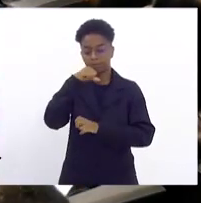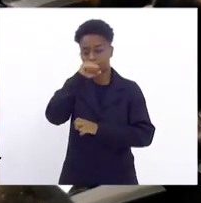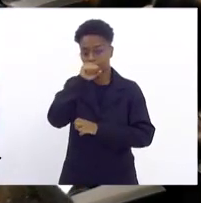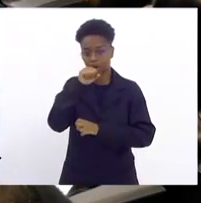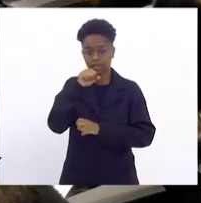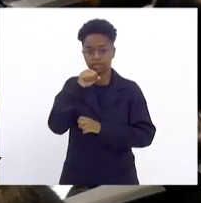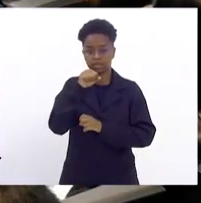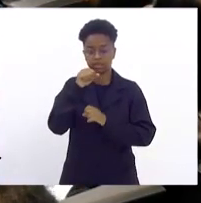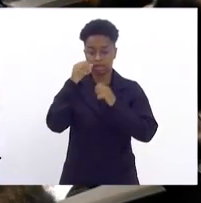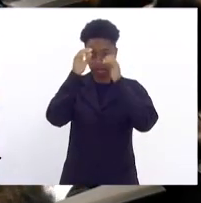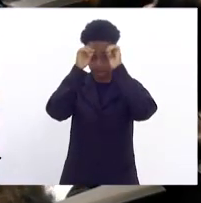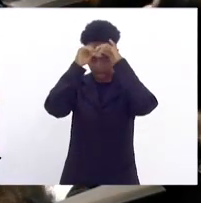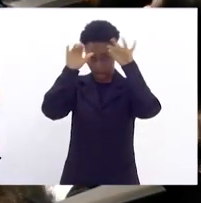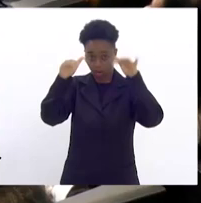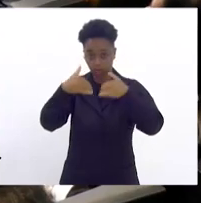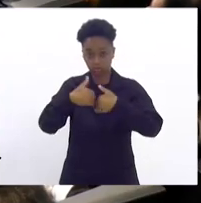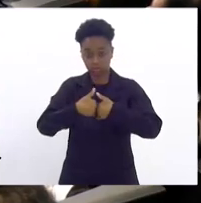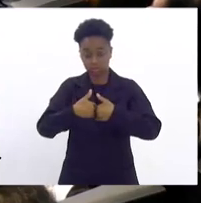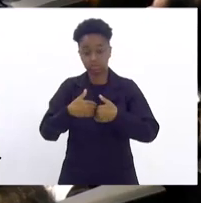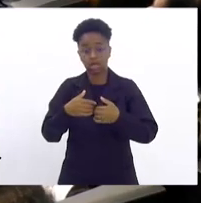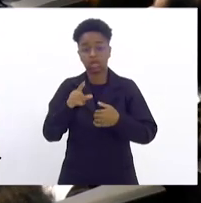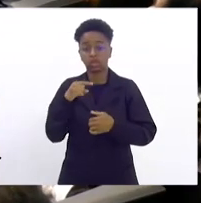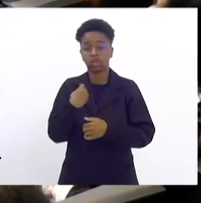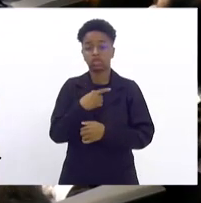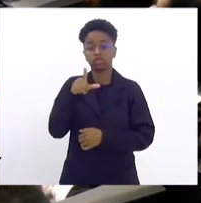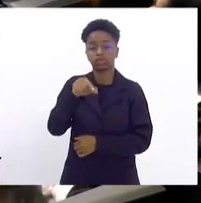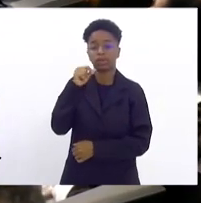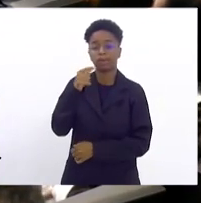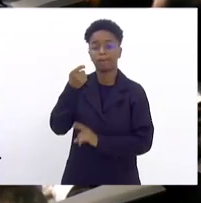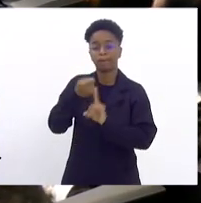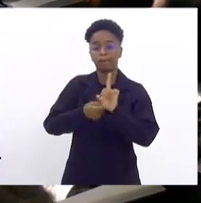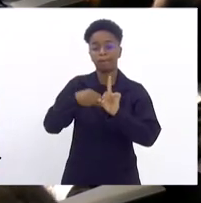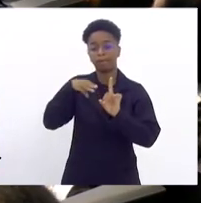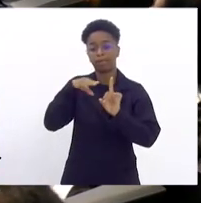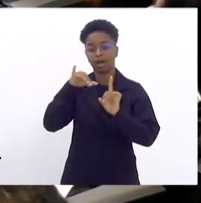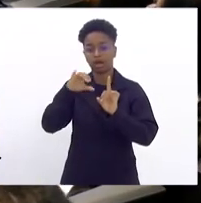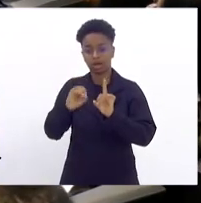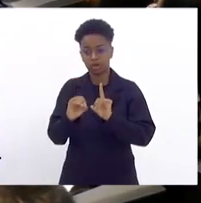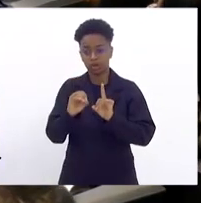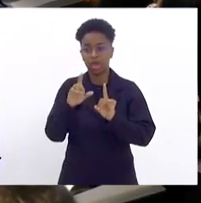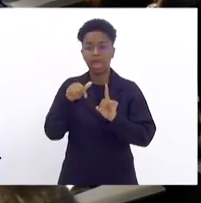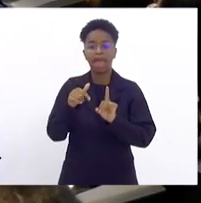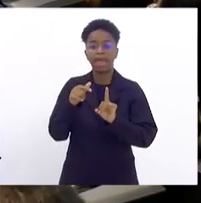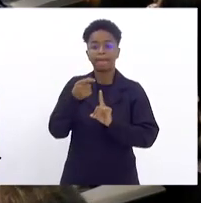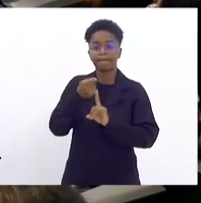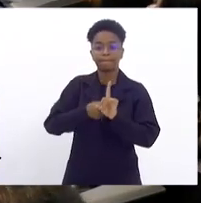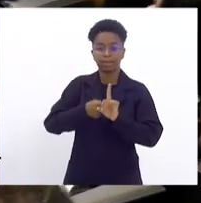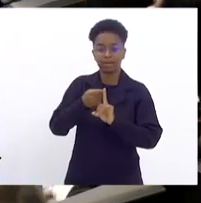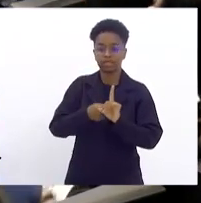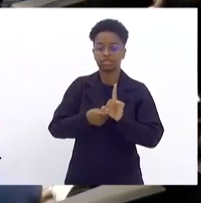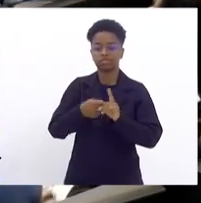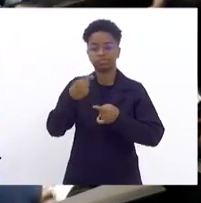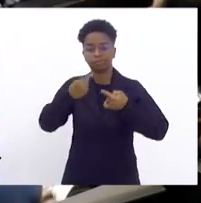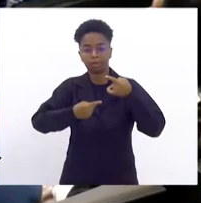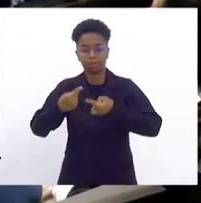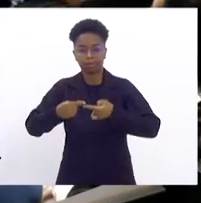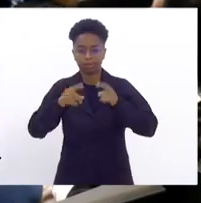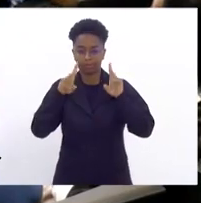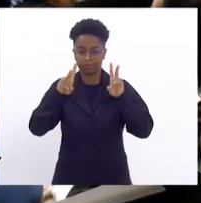gente colocando no mês de maio é como o mês de como a gente faz do autismo a gente